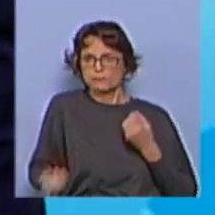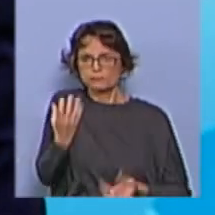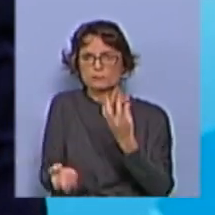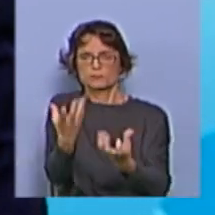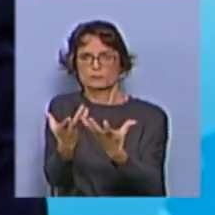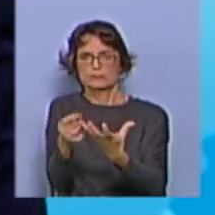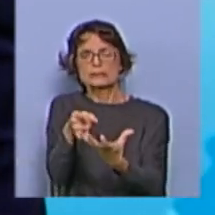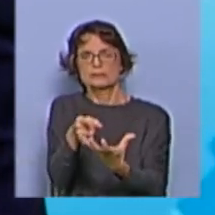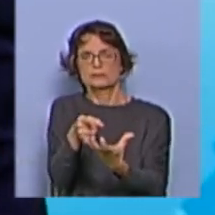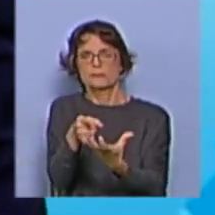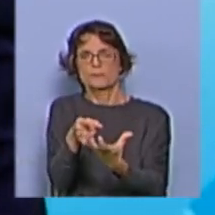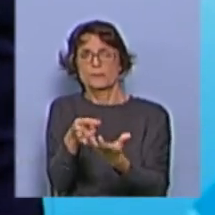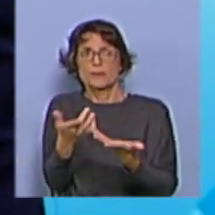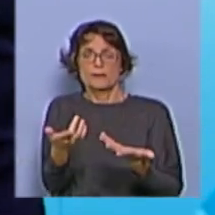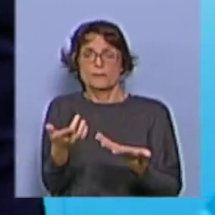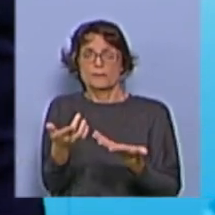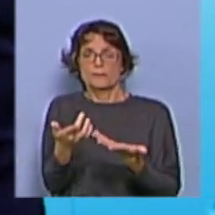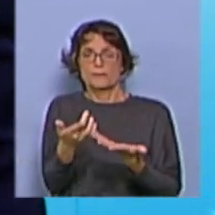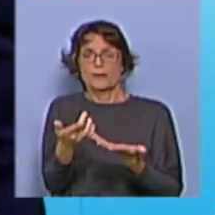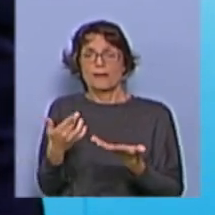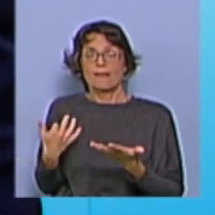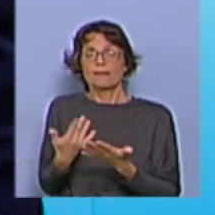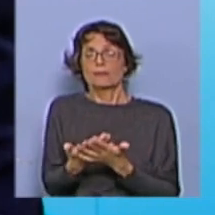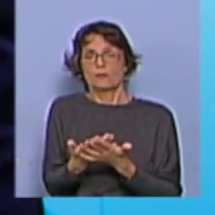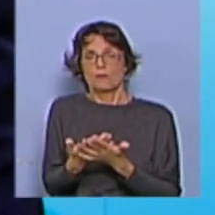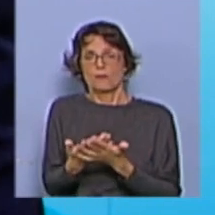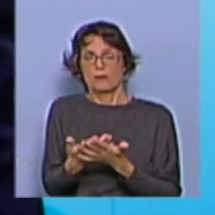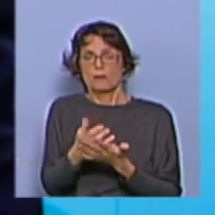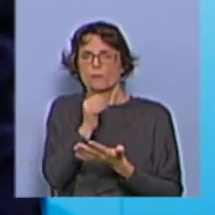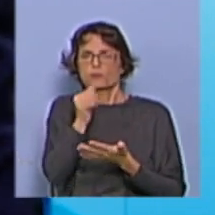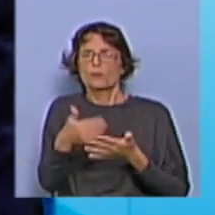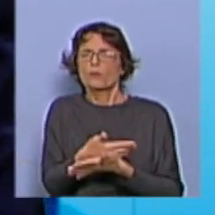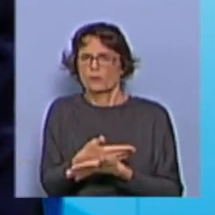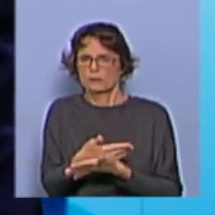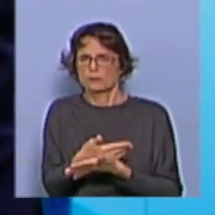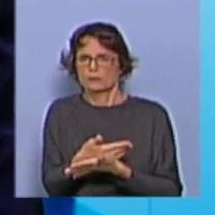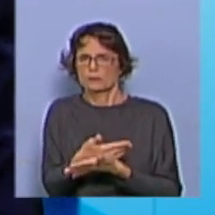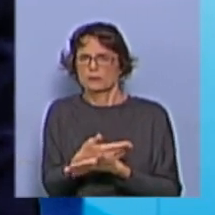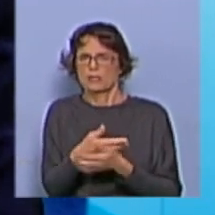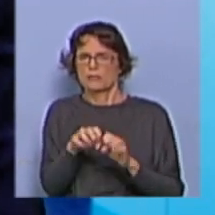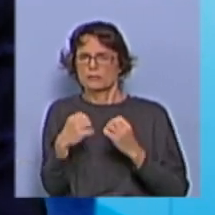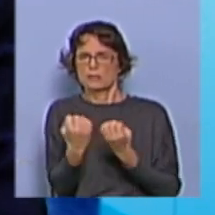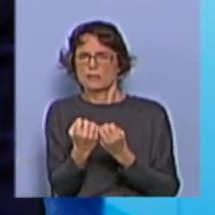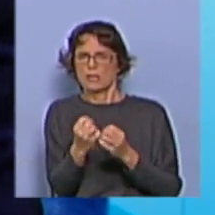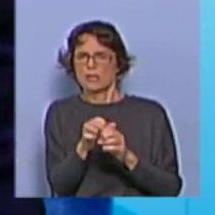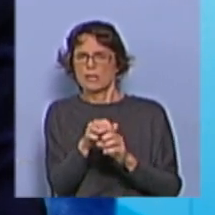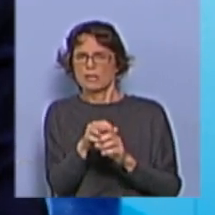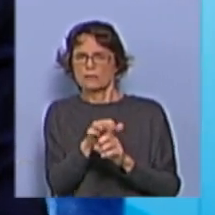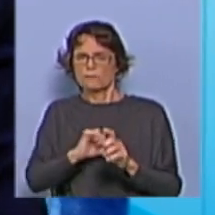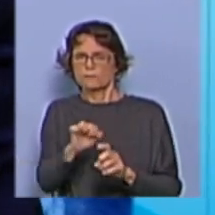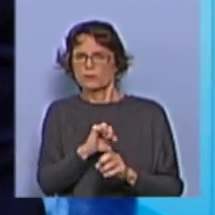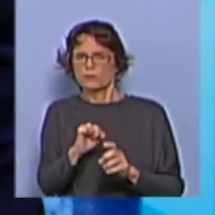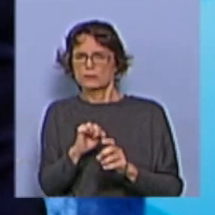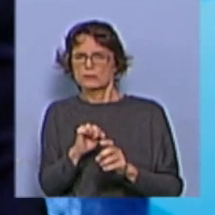problema é que a morte tinha sido considerada, ou é considerada ainda, obscena na nossa sociedade. É afastada, é esquecida. É